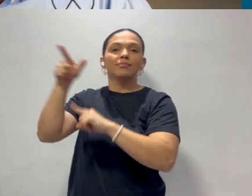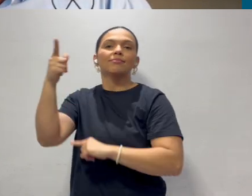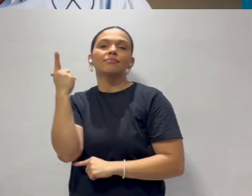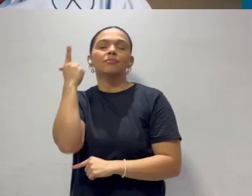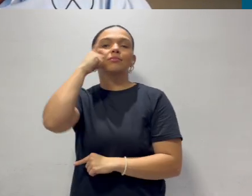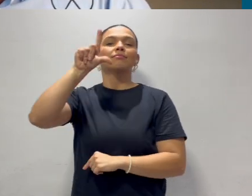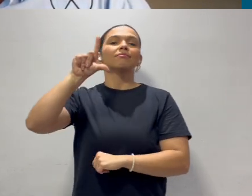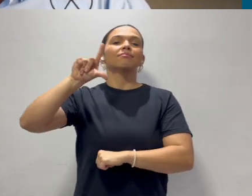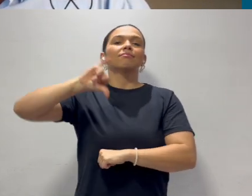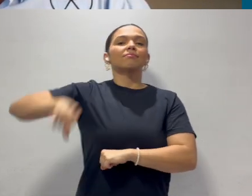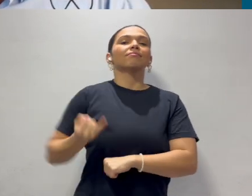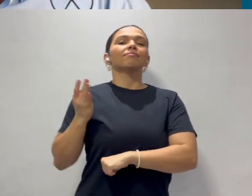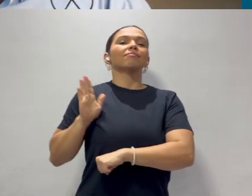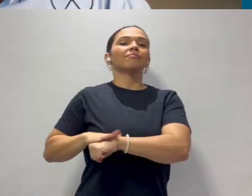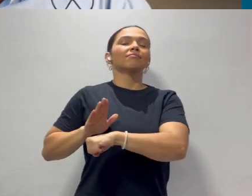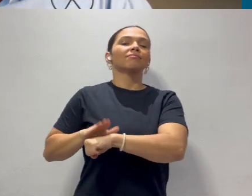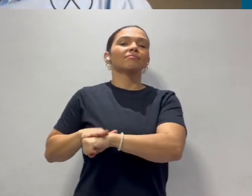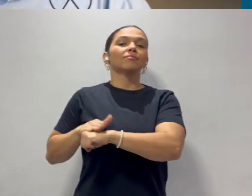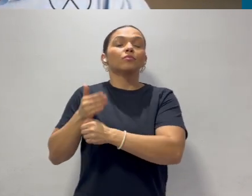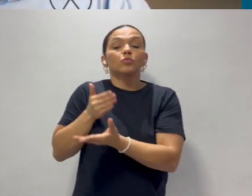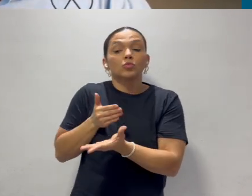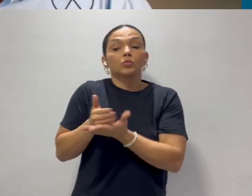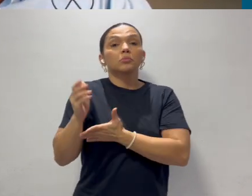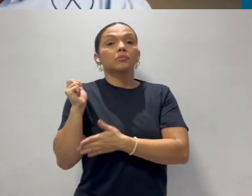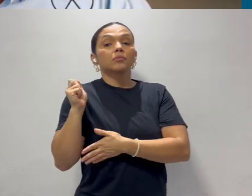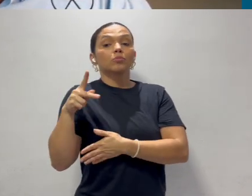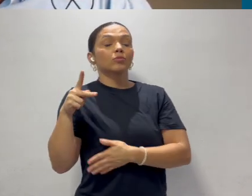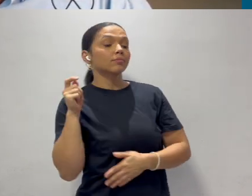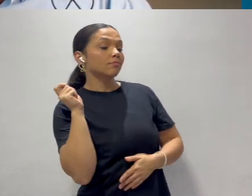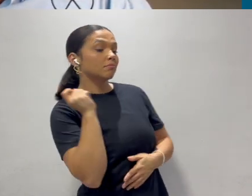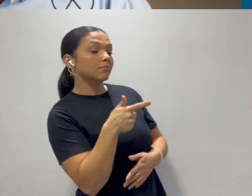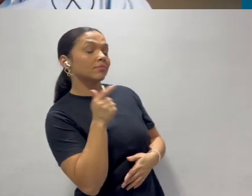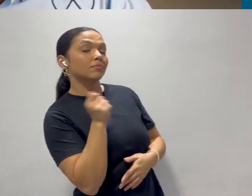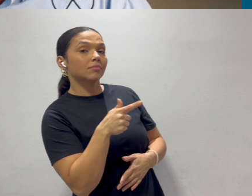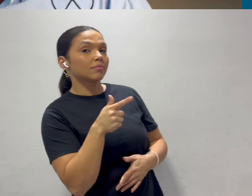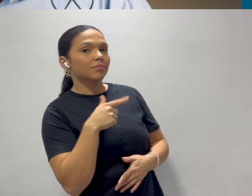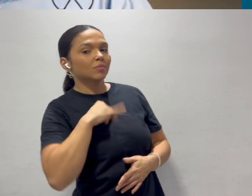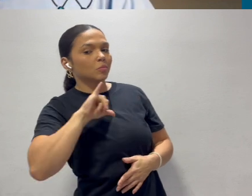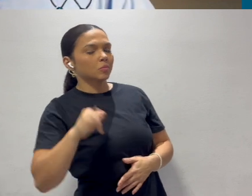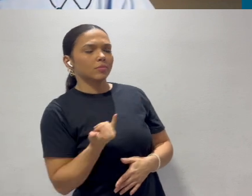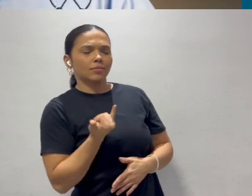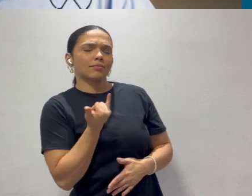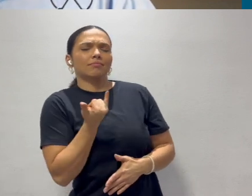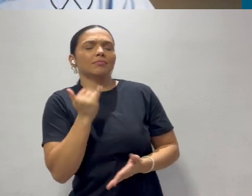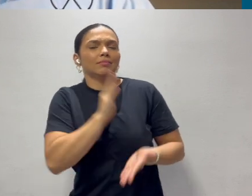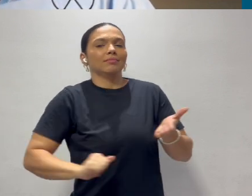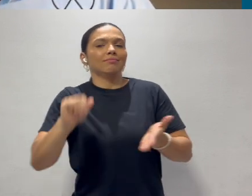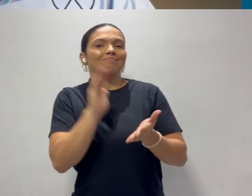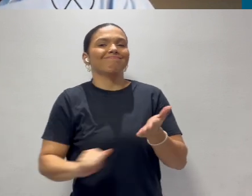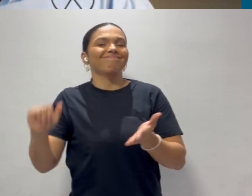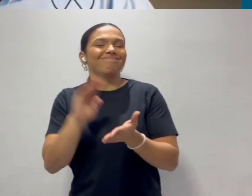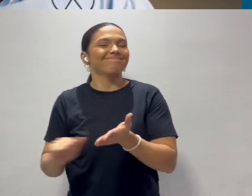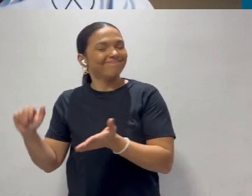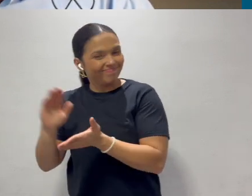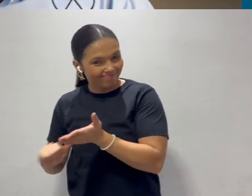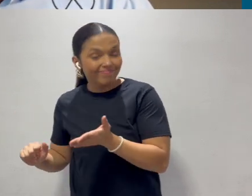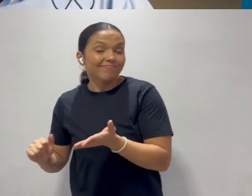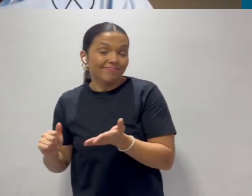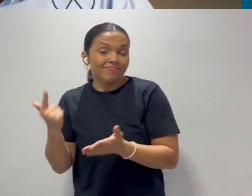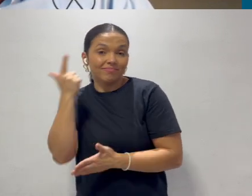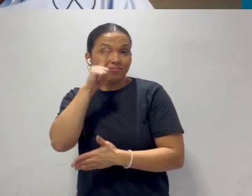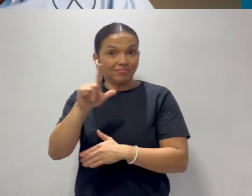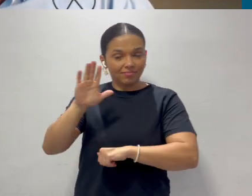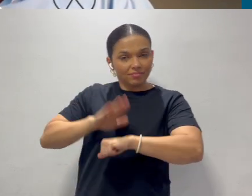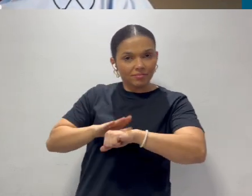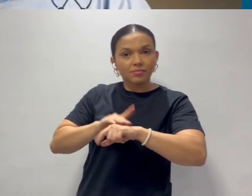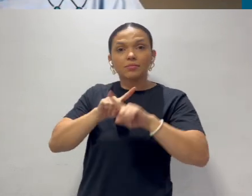ele nega, ele ganha tempo para poder iniciar o pagamento da aposentadoria. Isso quer dizer, ganha tempo entre vírgula, né?